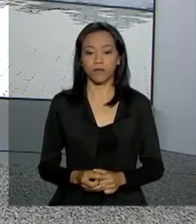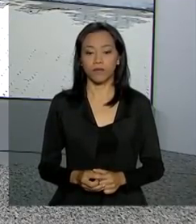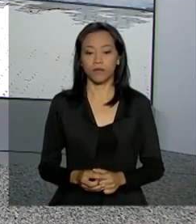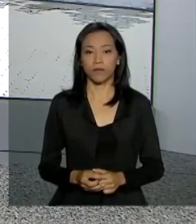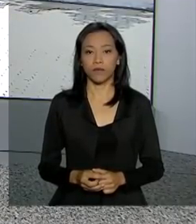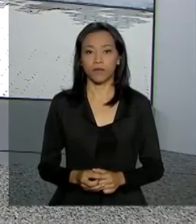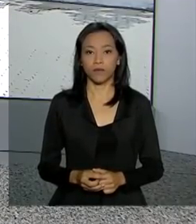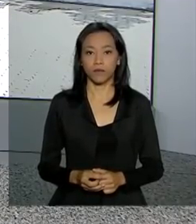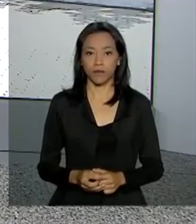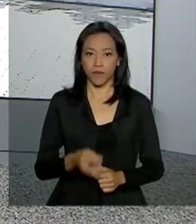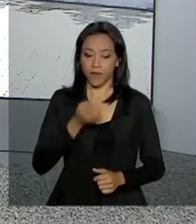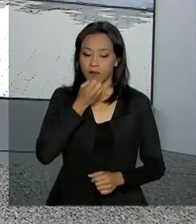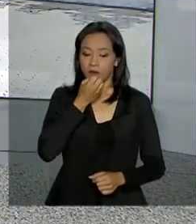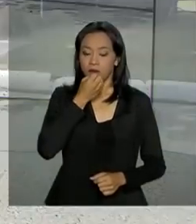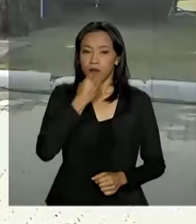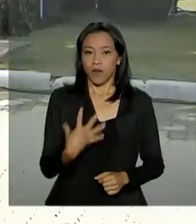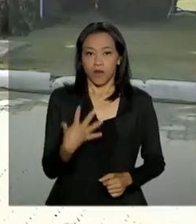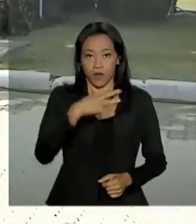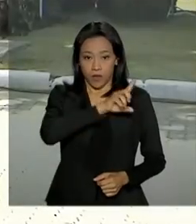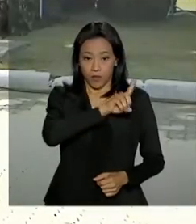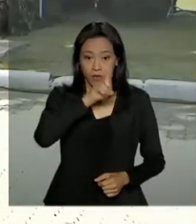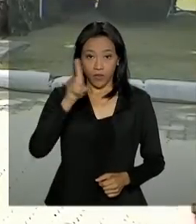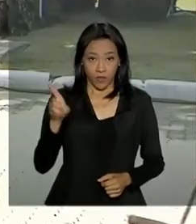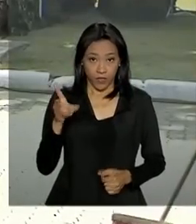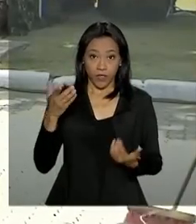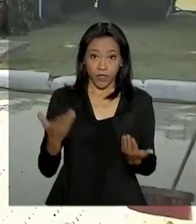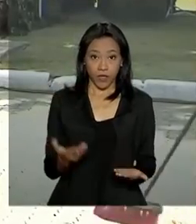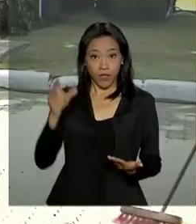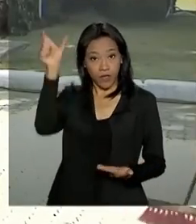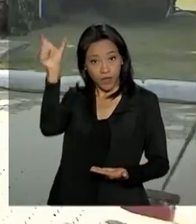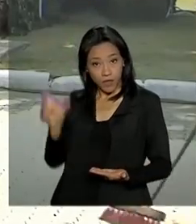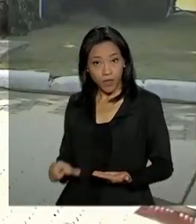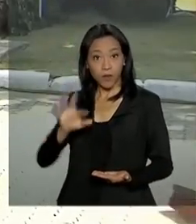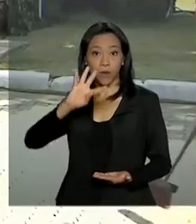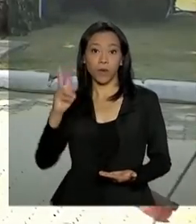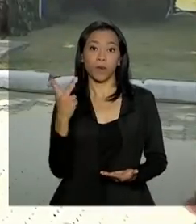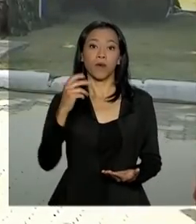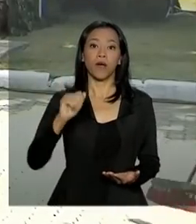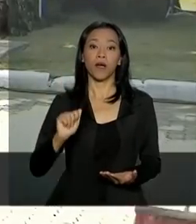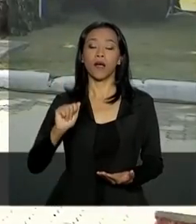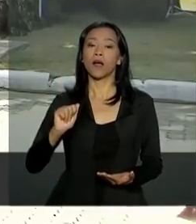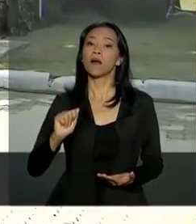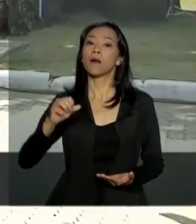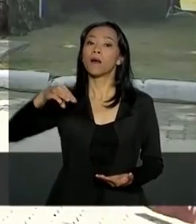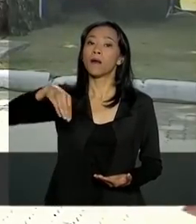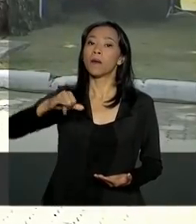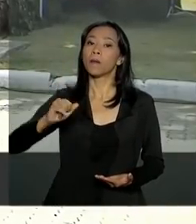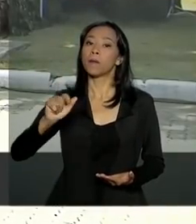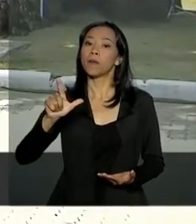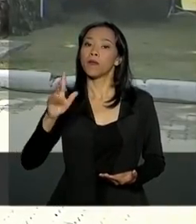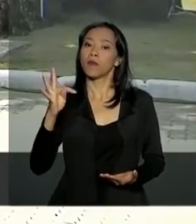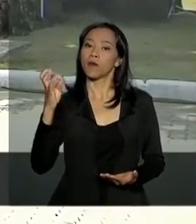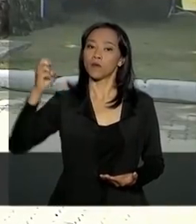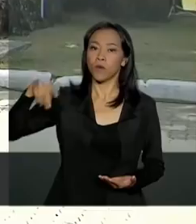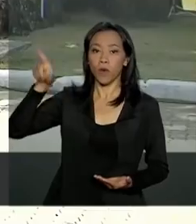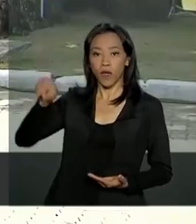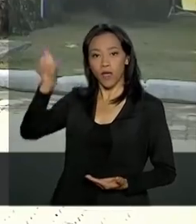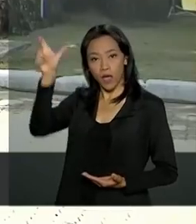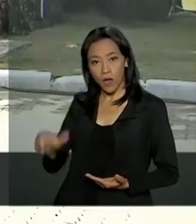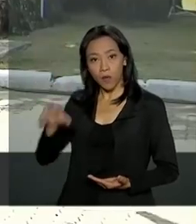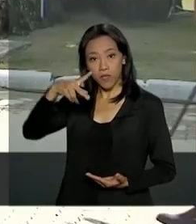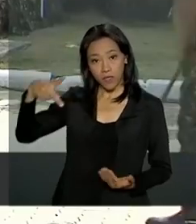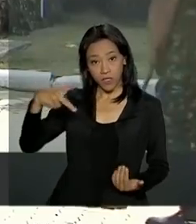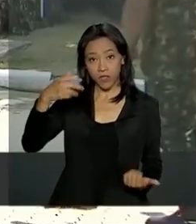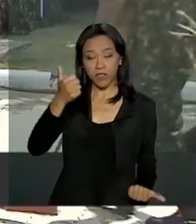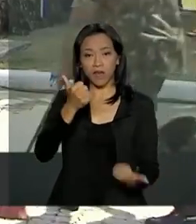Bom dia, Paulo. O general Hamilton Mourão, presidente da República em exercício, está sendo aguardado aqui na Vila Militar, onde fica o 2º Regimento de